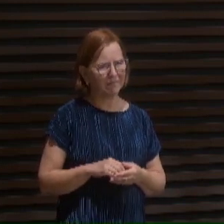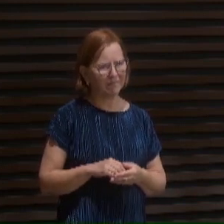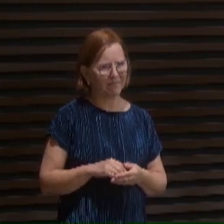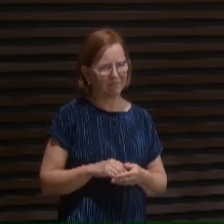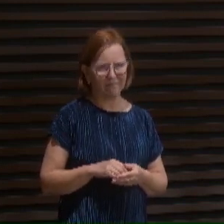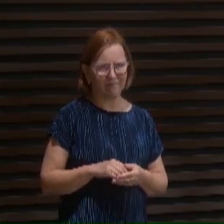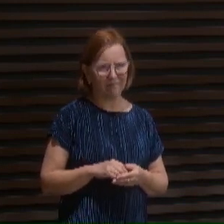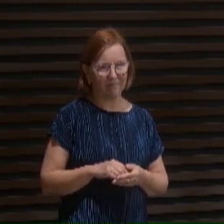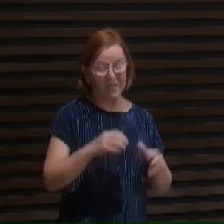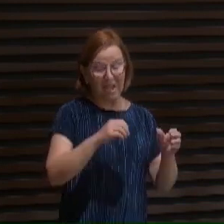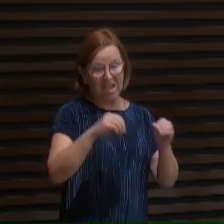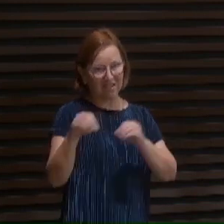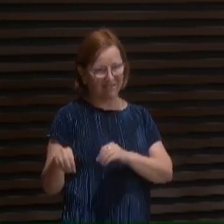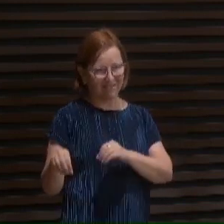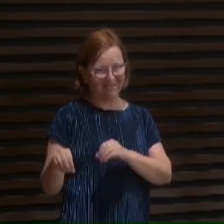foi retirado